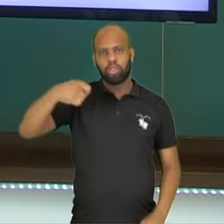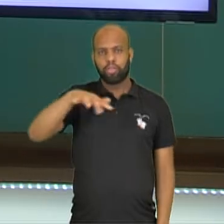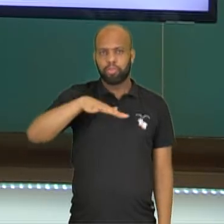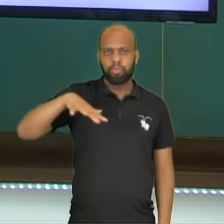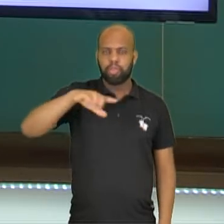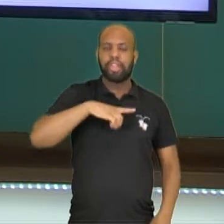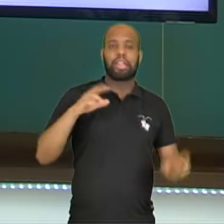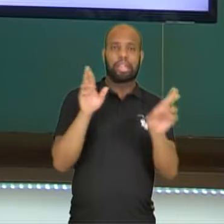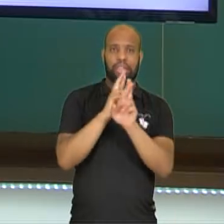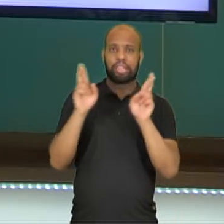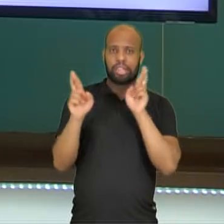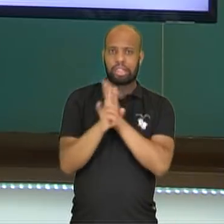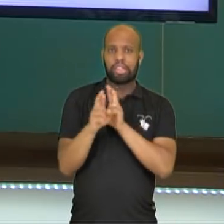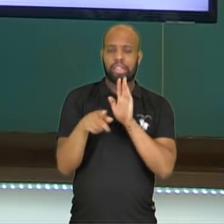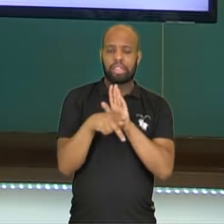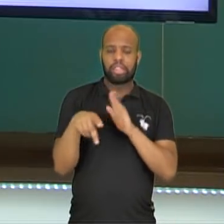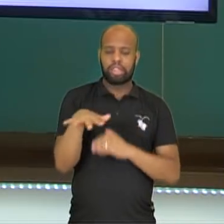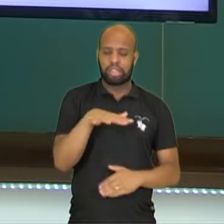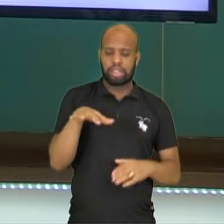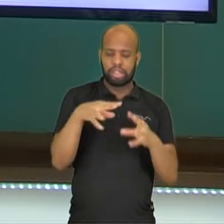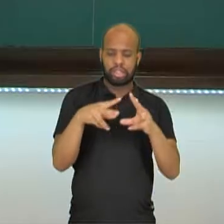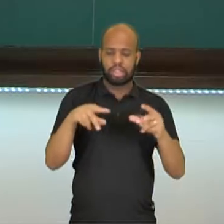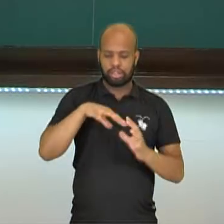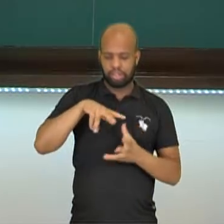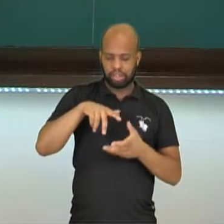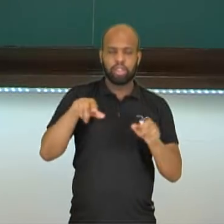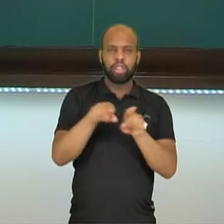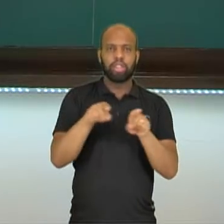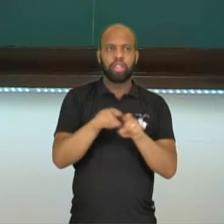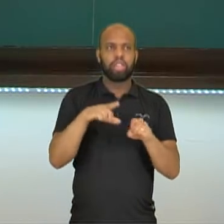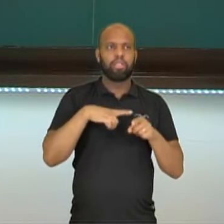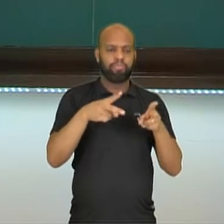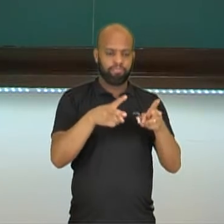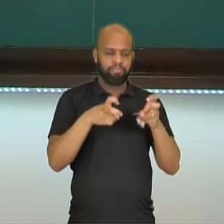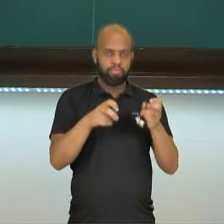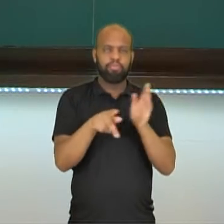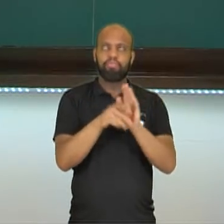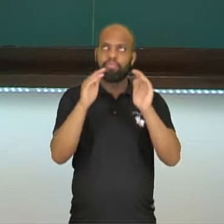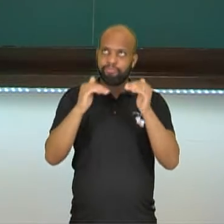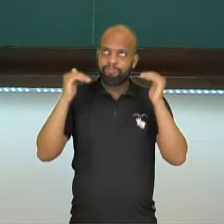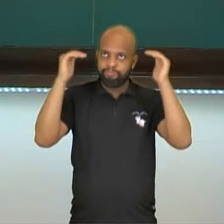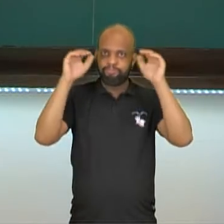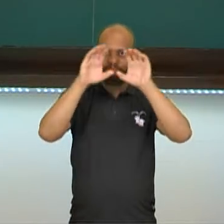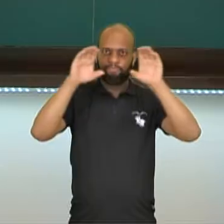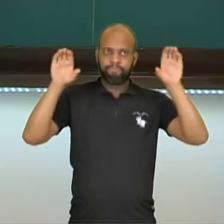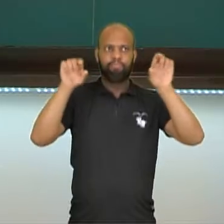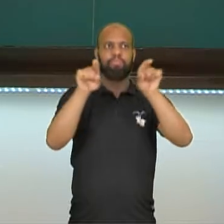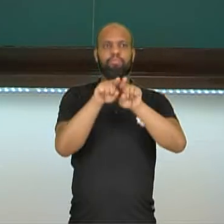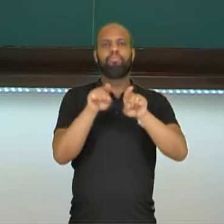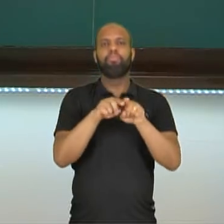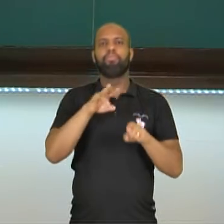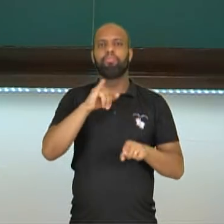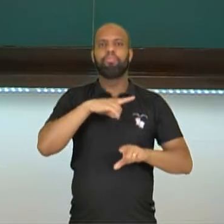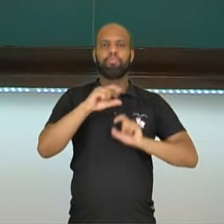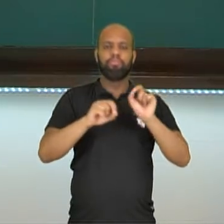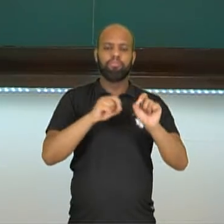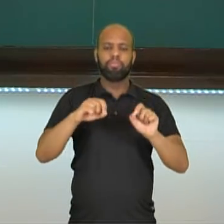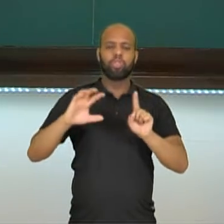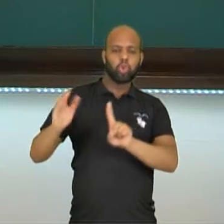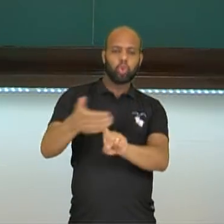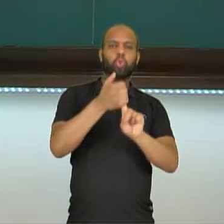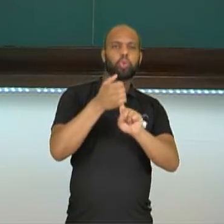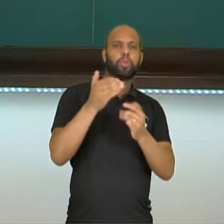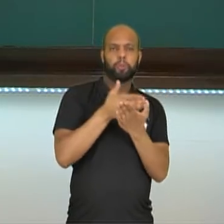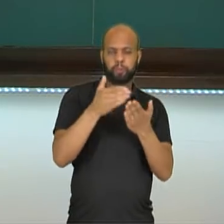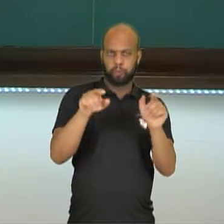pode relacionar tanto com a Terra mesmo, certo, como também a exploração espacial mesmo, né, ou seja, você vai tendo vários domínios,